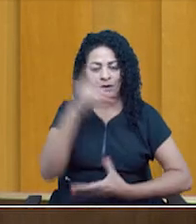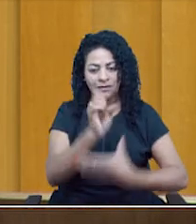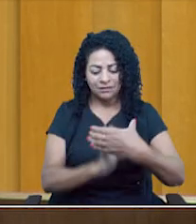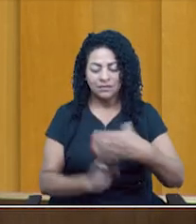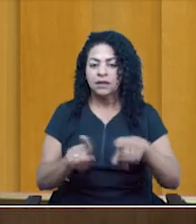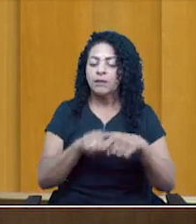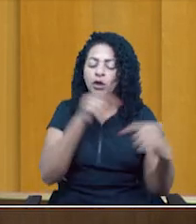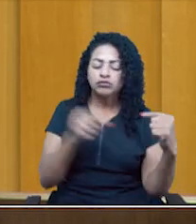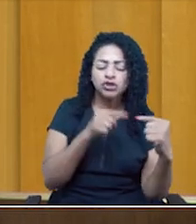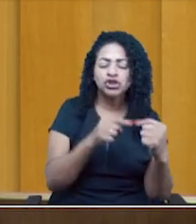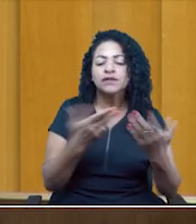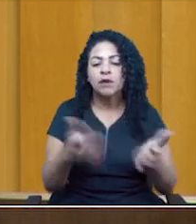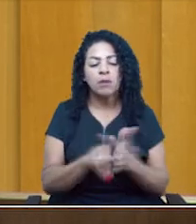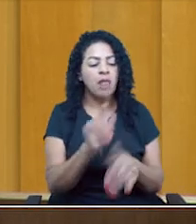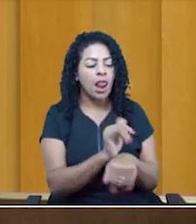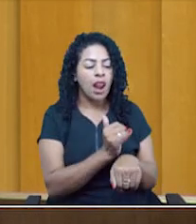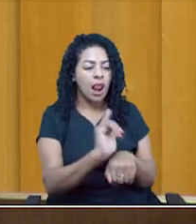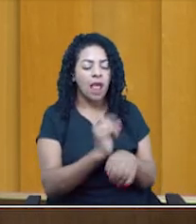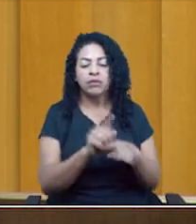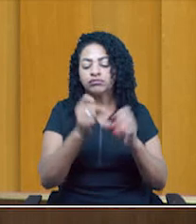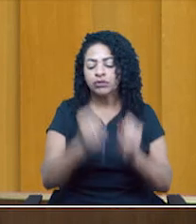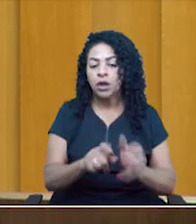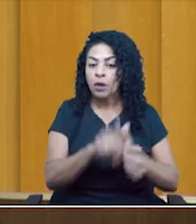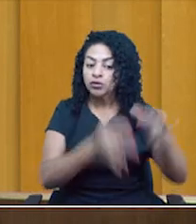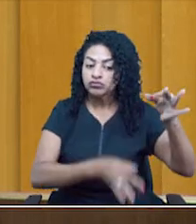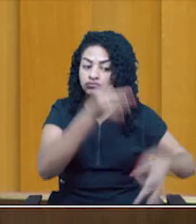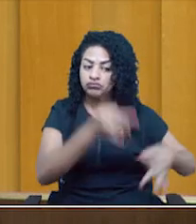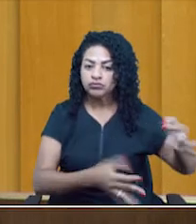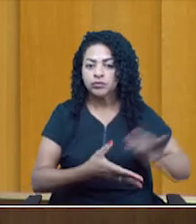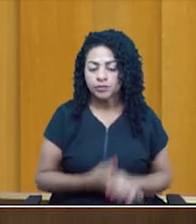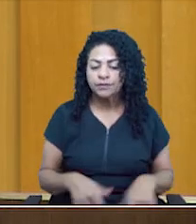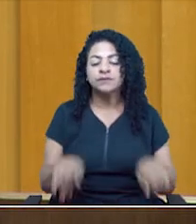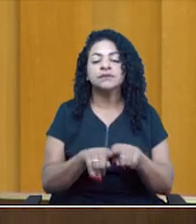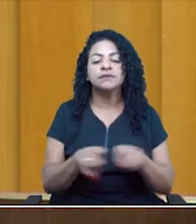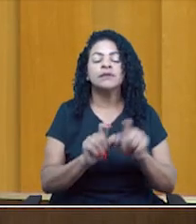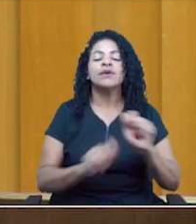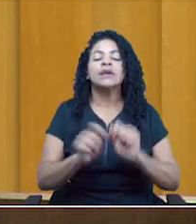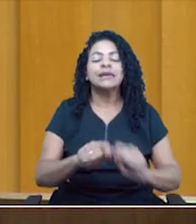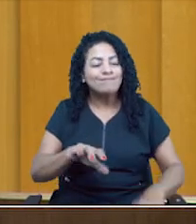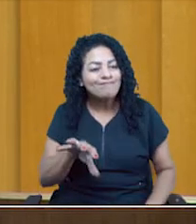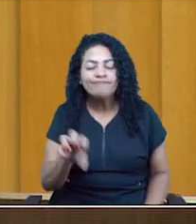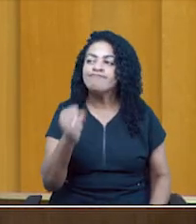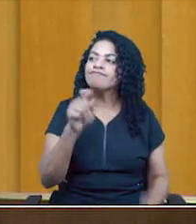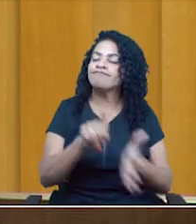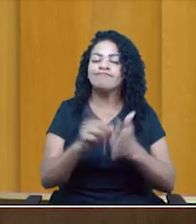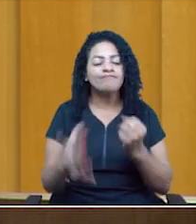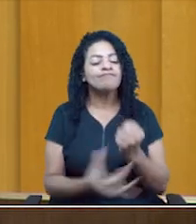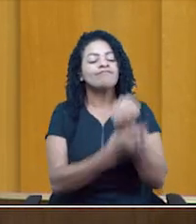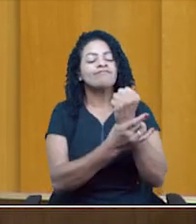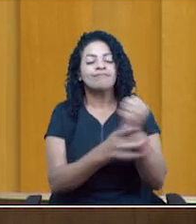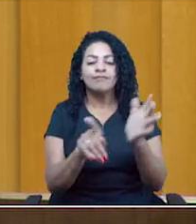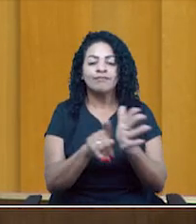sim, estratégicos do Poder Judiciário. E com o intuito de garantir uma comunicação eficaz com a sociedade,